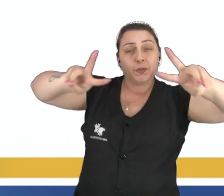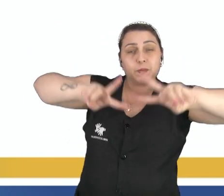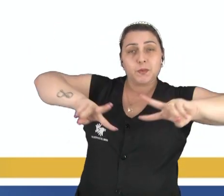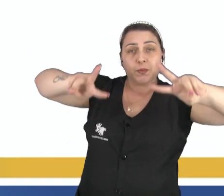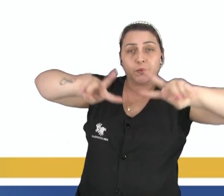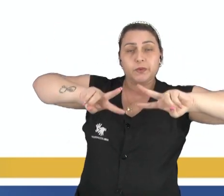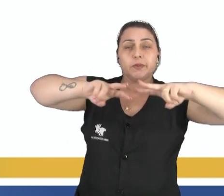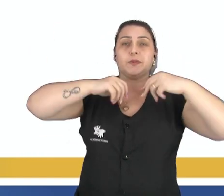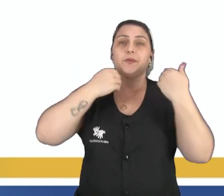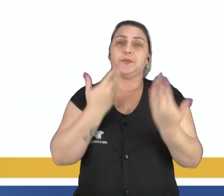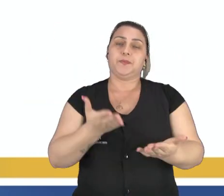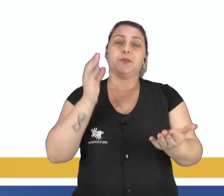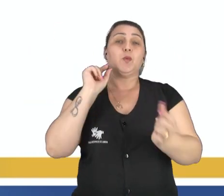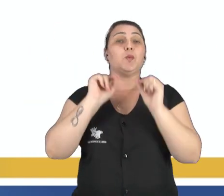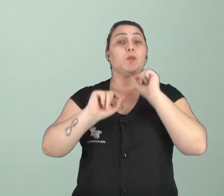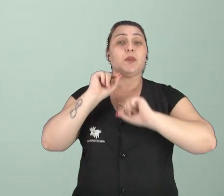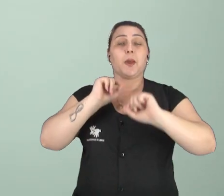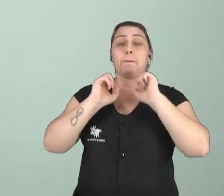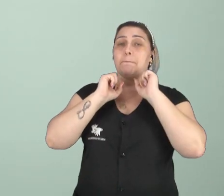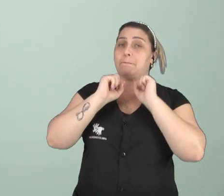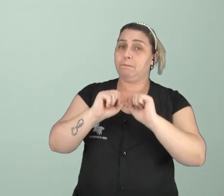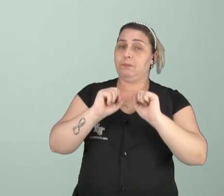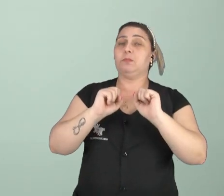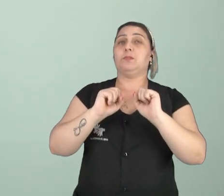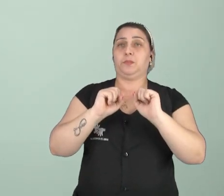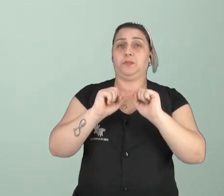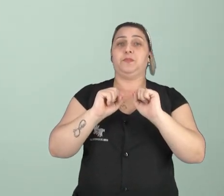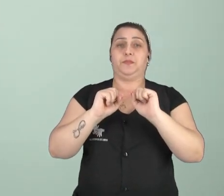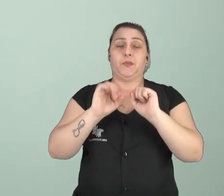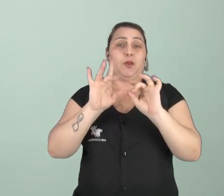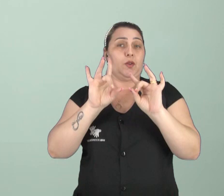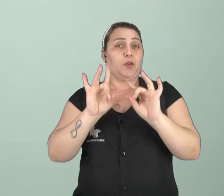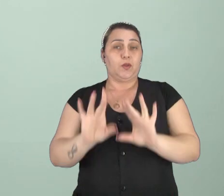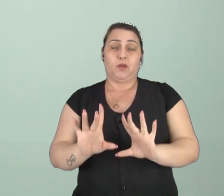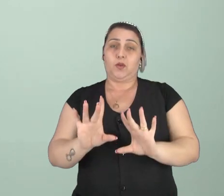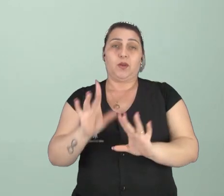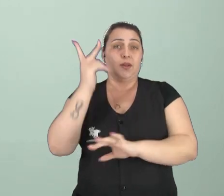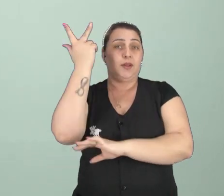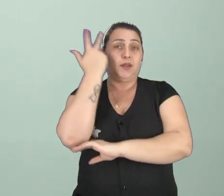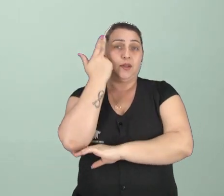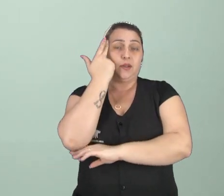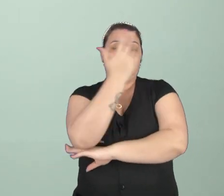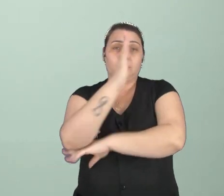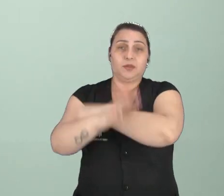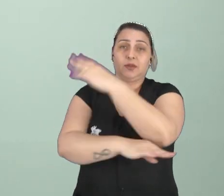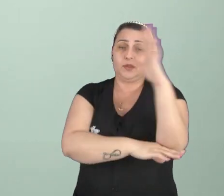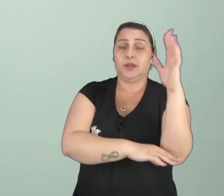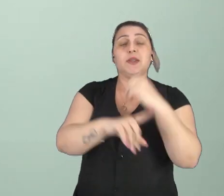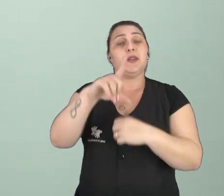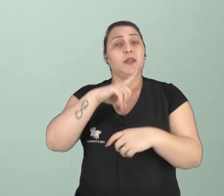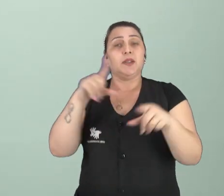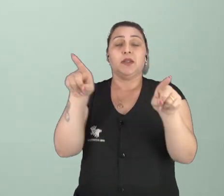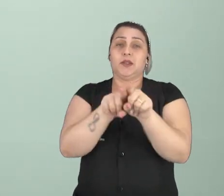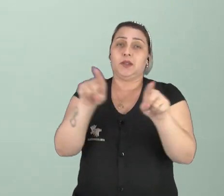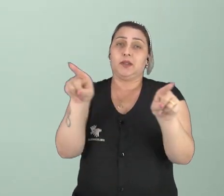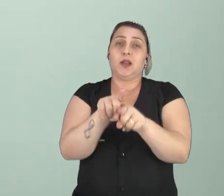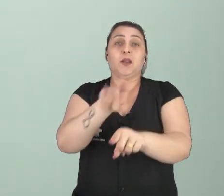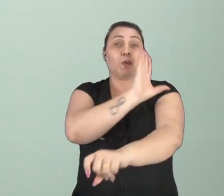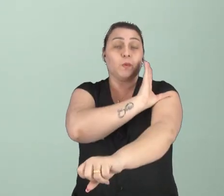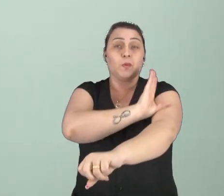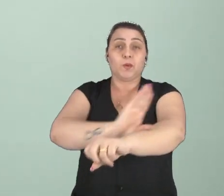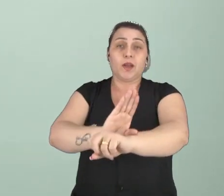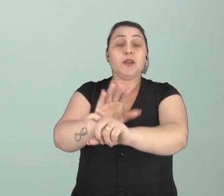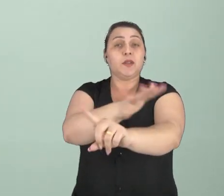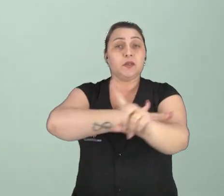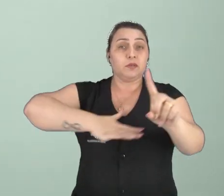vasto aspecto do que ela pode abranger, certo? Então, não é só o aspecto natural. A gente tem também os aspectos